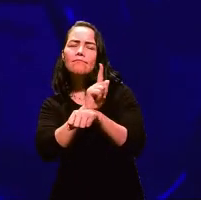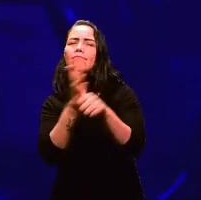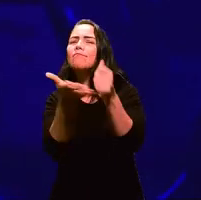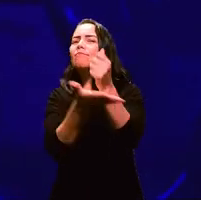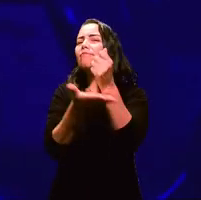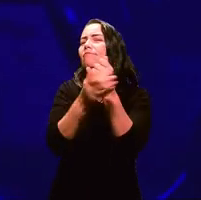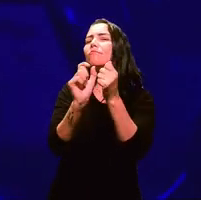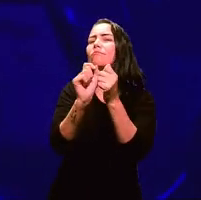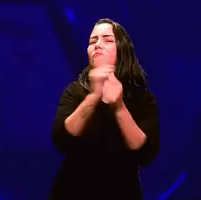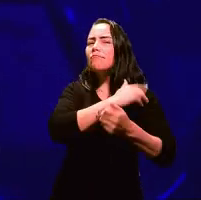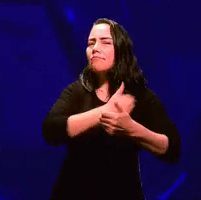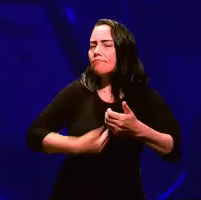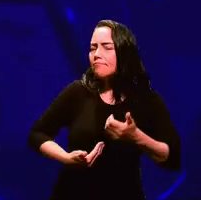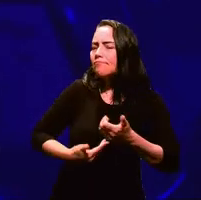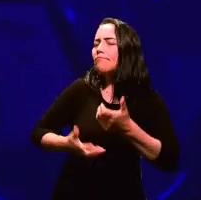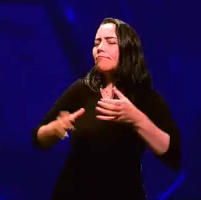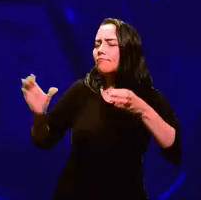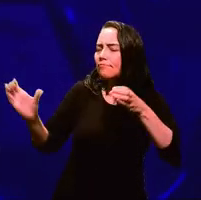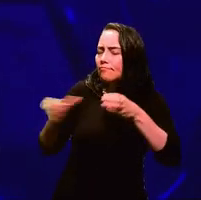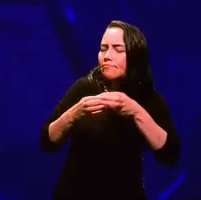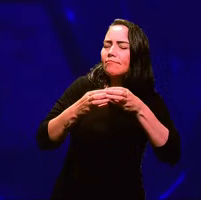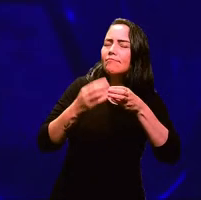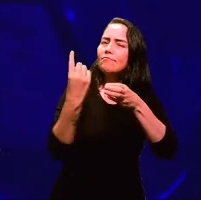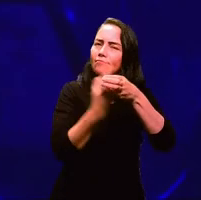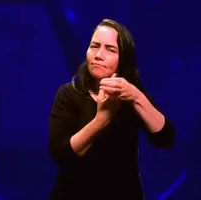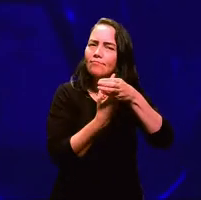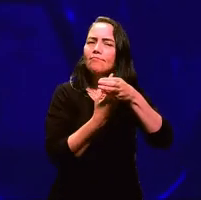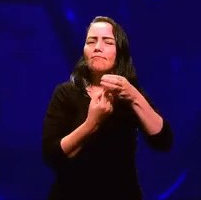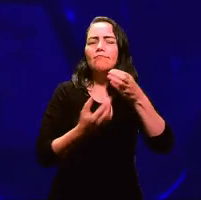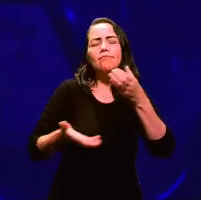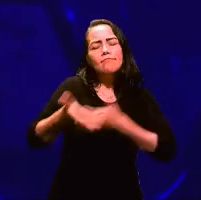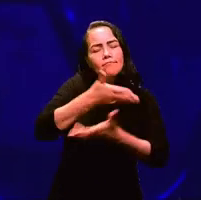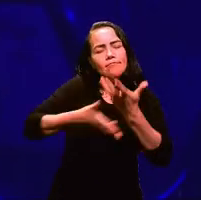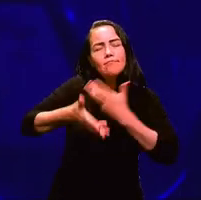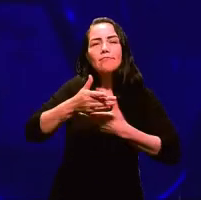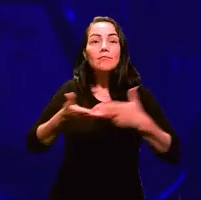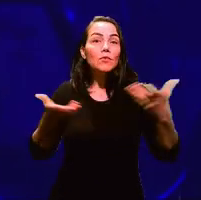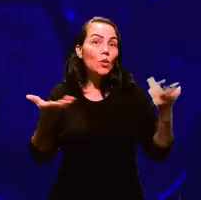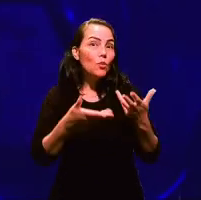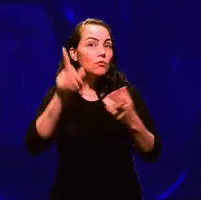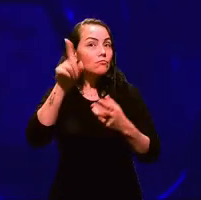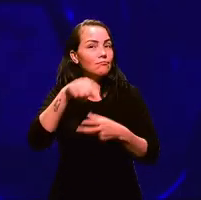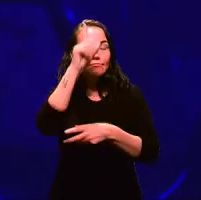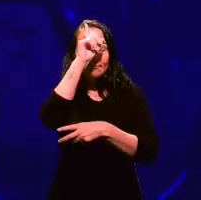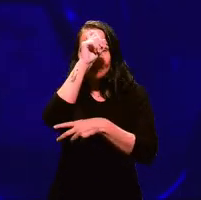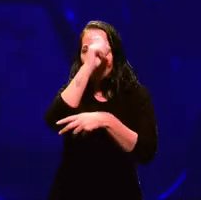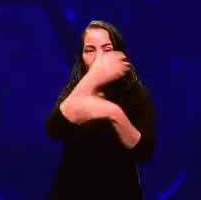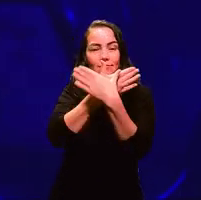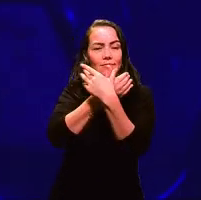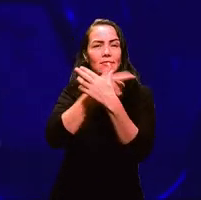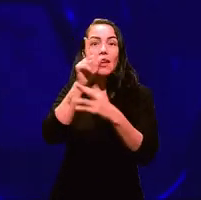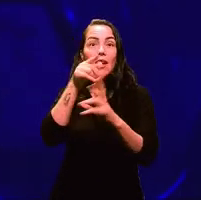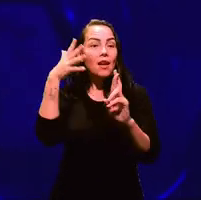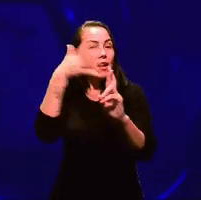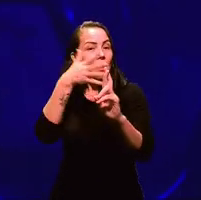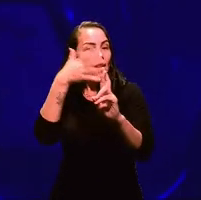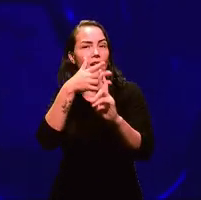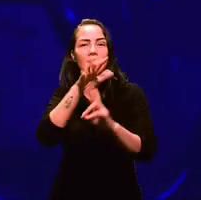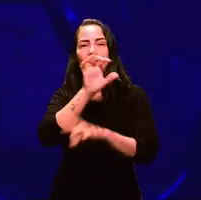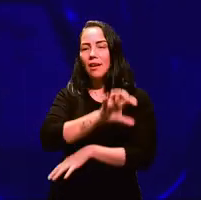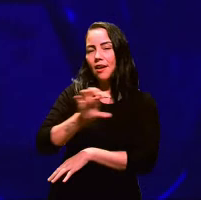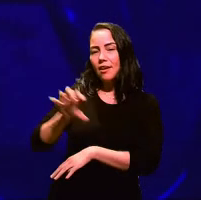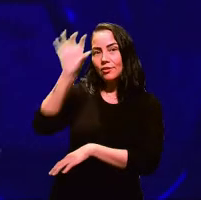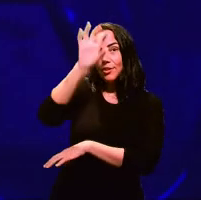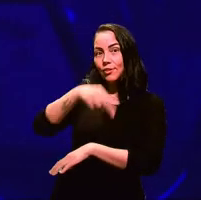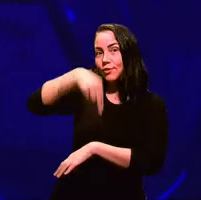o hospital é hoje referência nas regiões norte e nordeste de Santa Catarina, caminhando rumo à realização